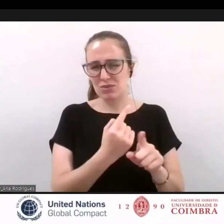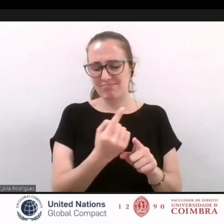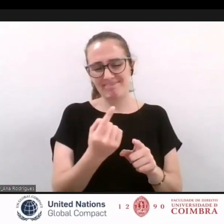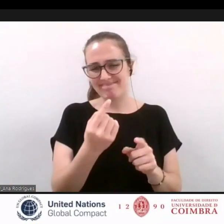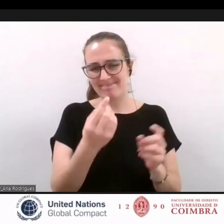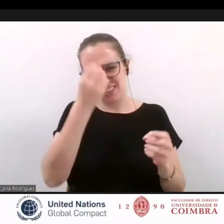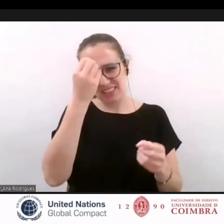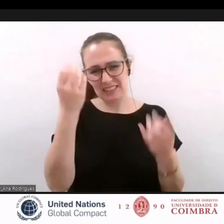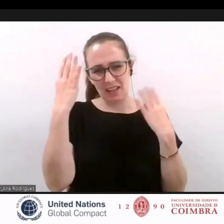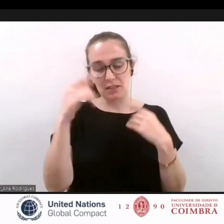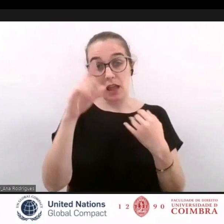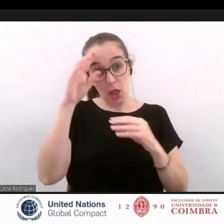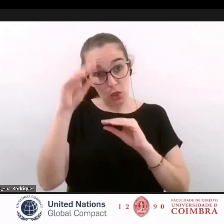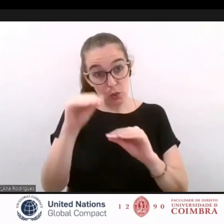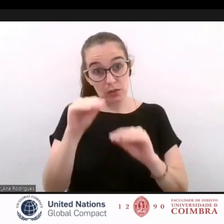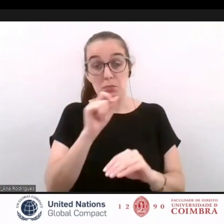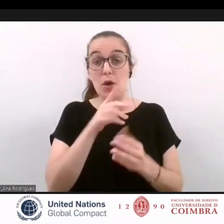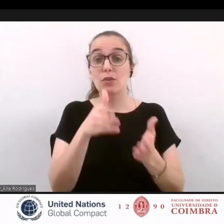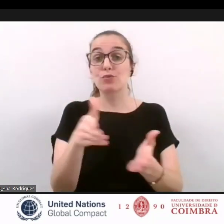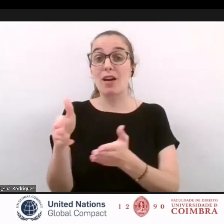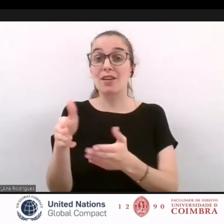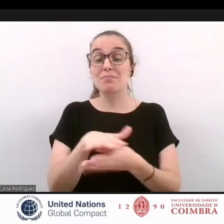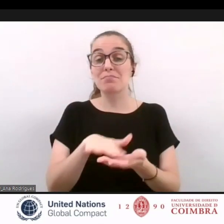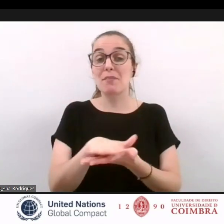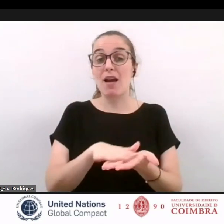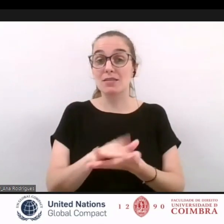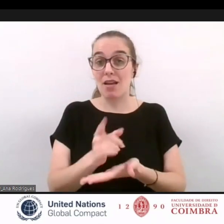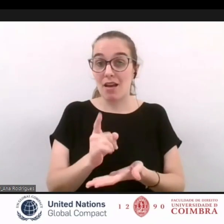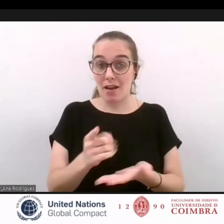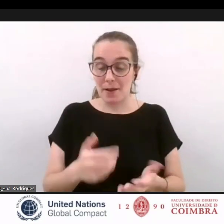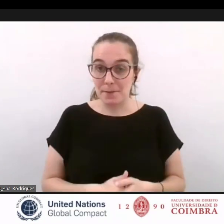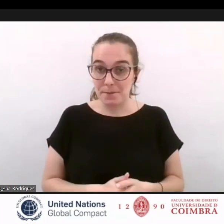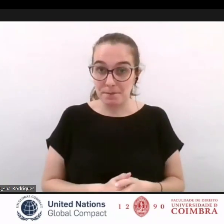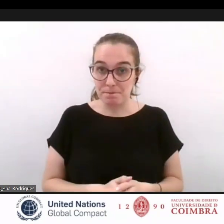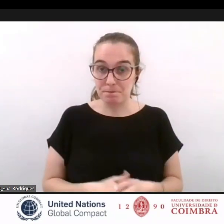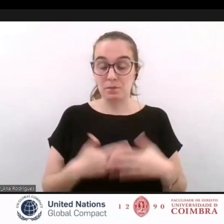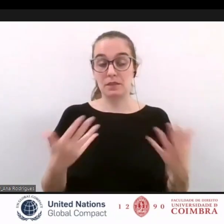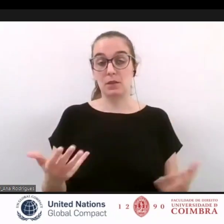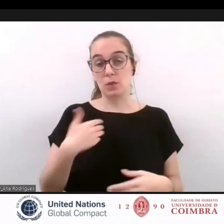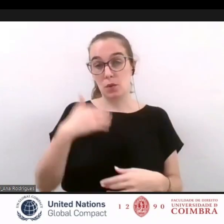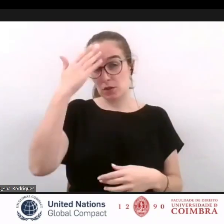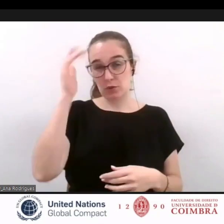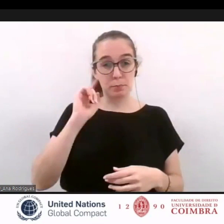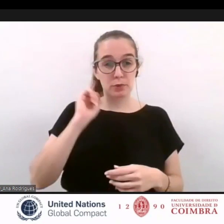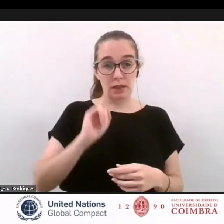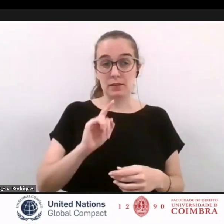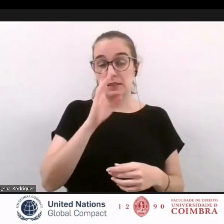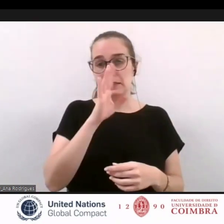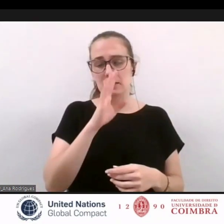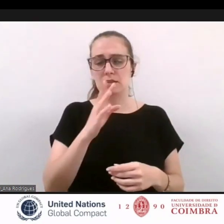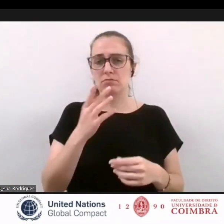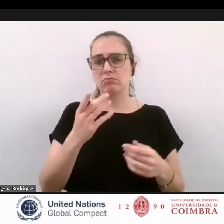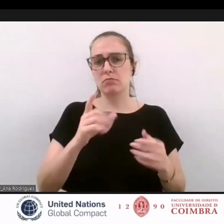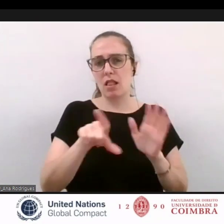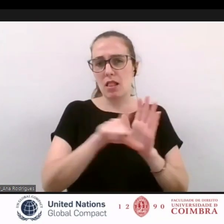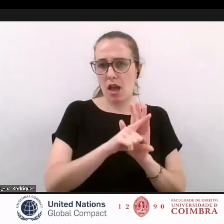tem é um aspecto essencial. Nessa medida, achamos importante que haja o alinhamento da legislação